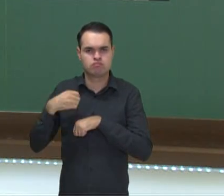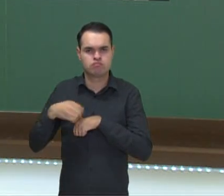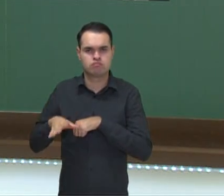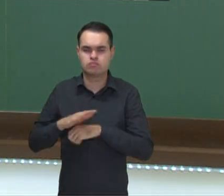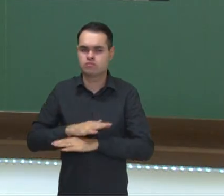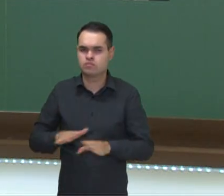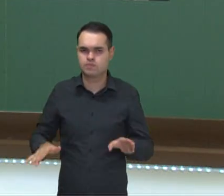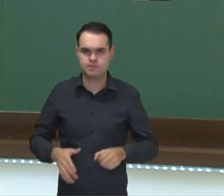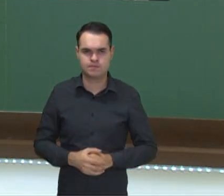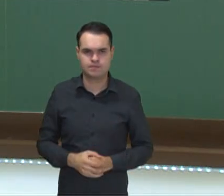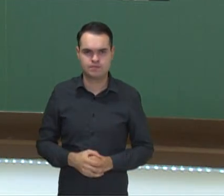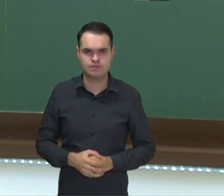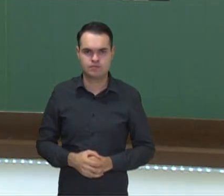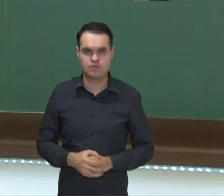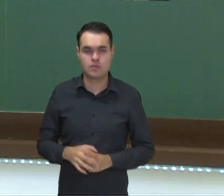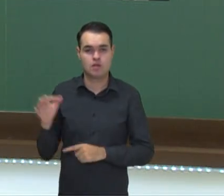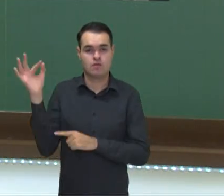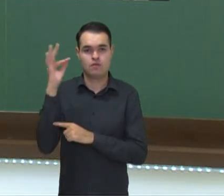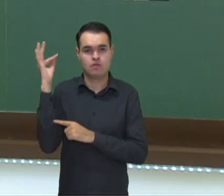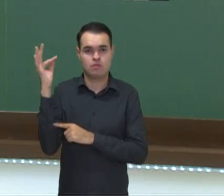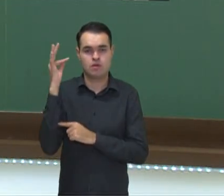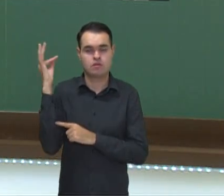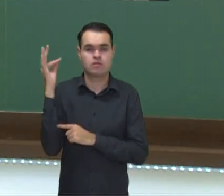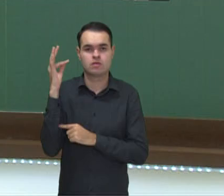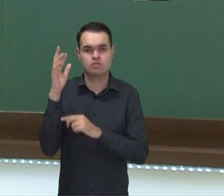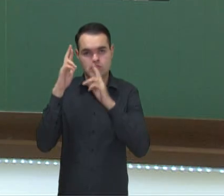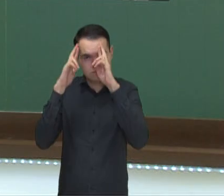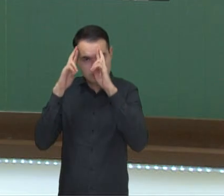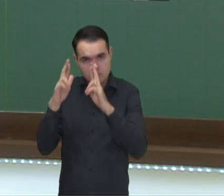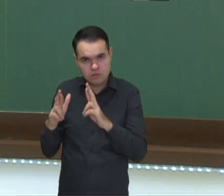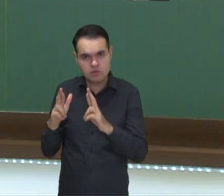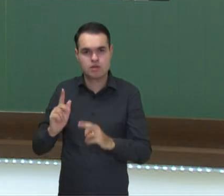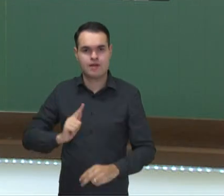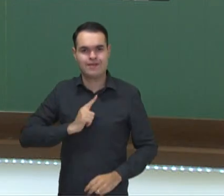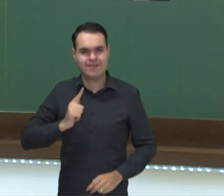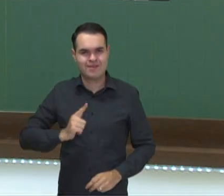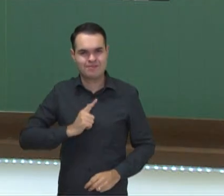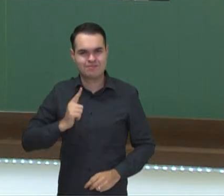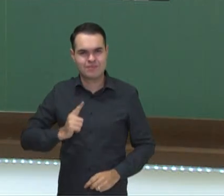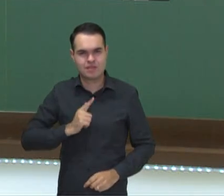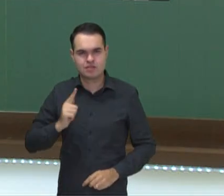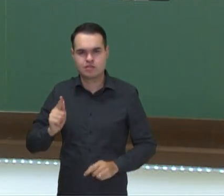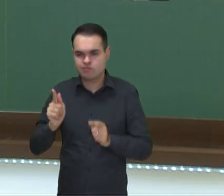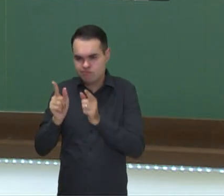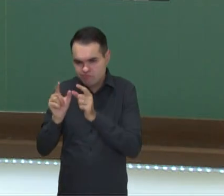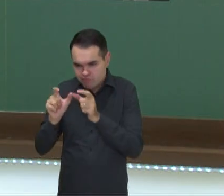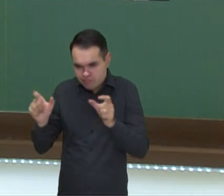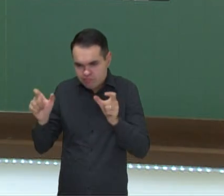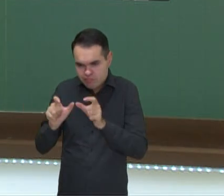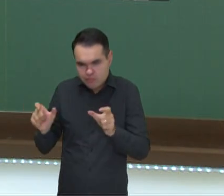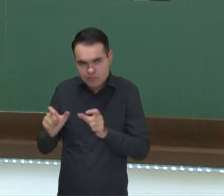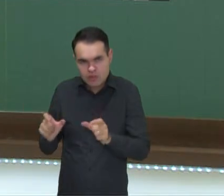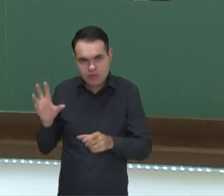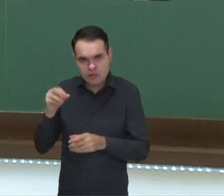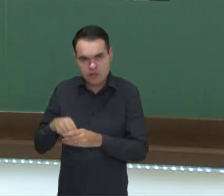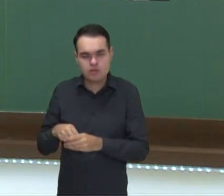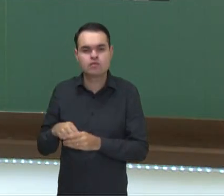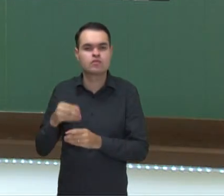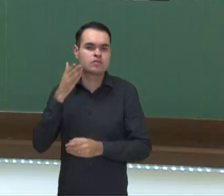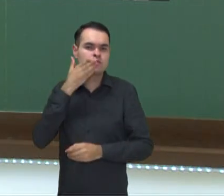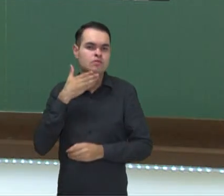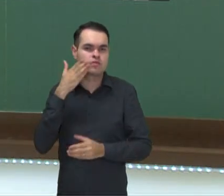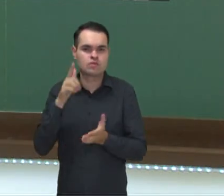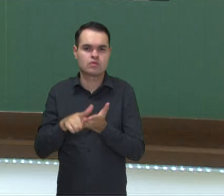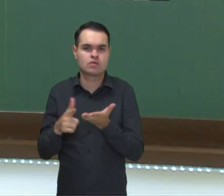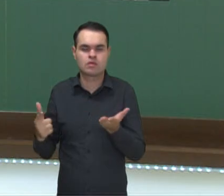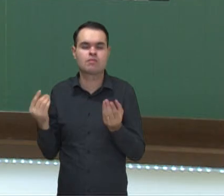passada. Formalidade, então, um respeito com a norma padrão vem do discurso jornalístico, porque para